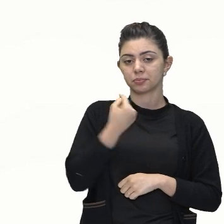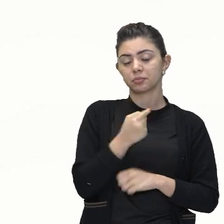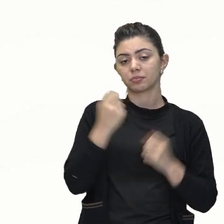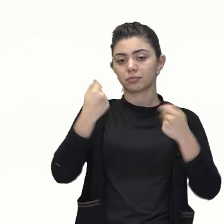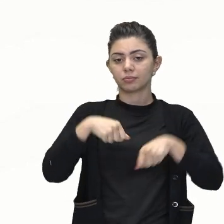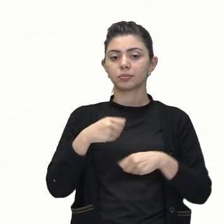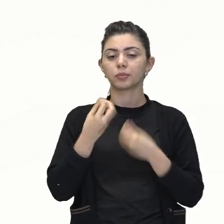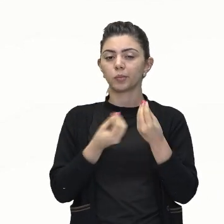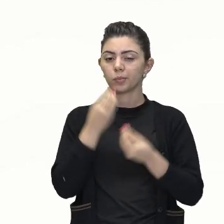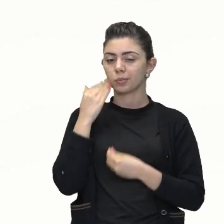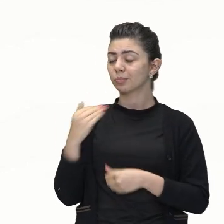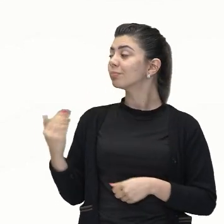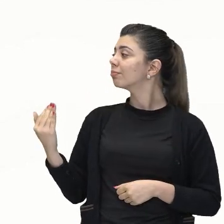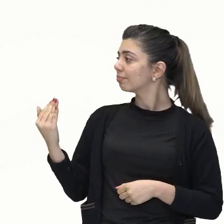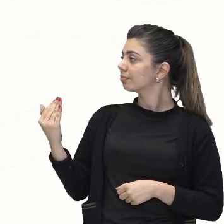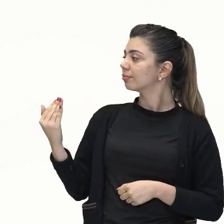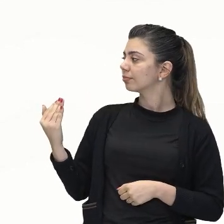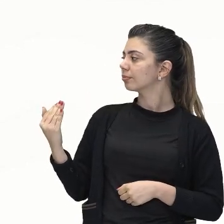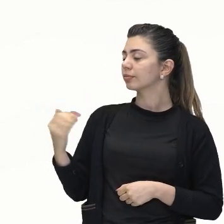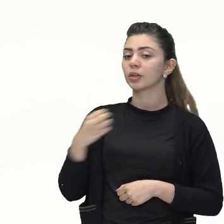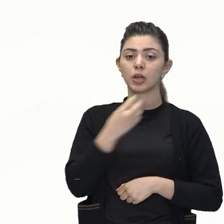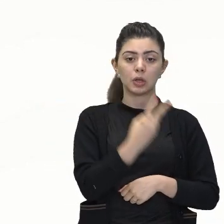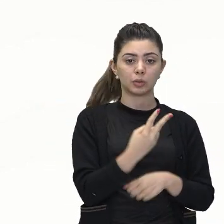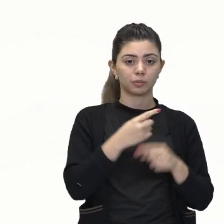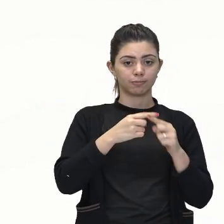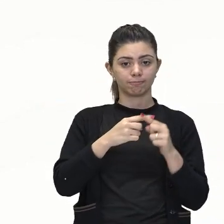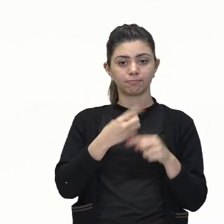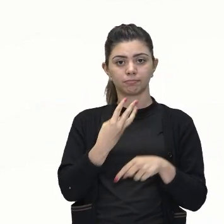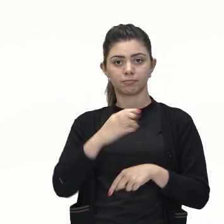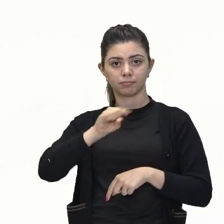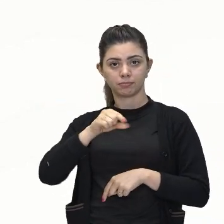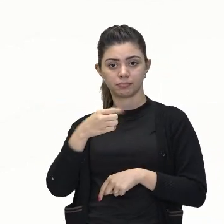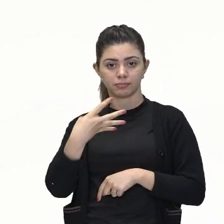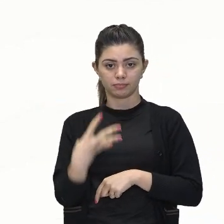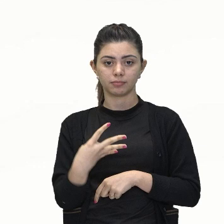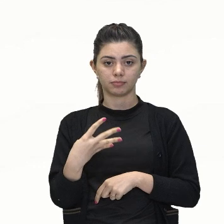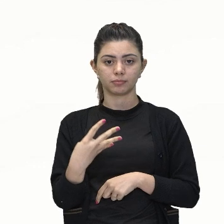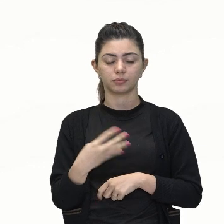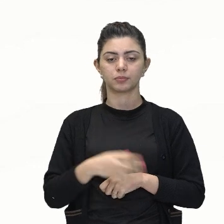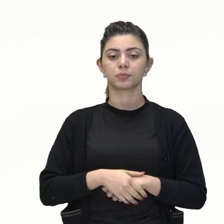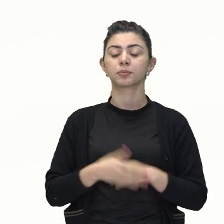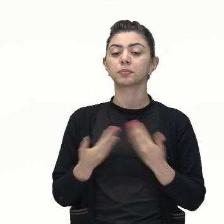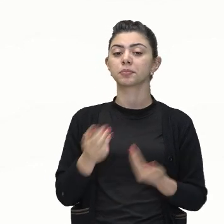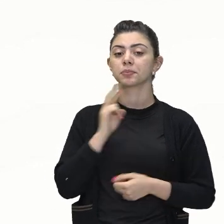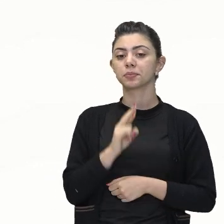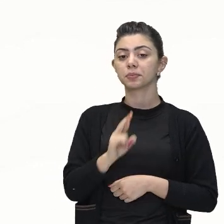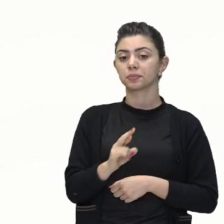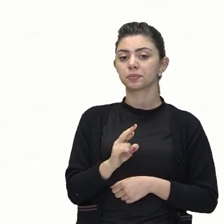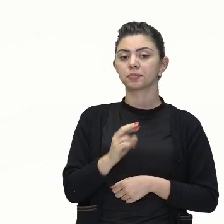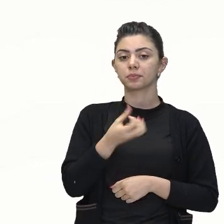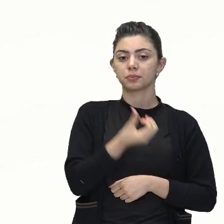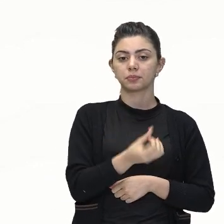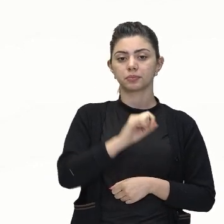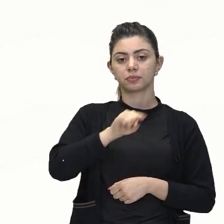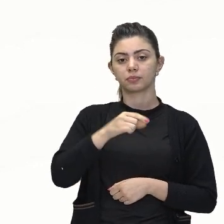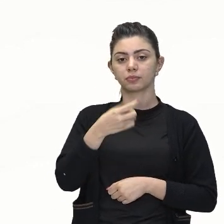ó, 2 vezes 3,14, cujo resultado é igual a